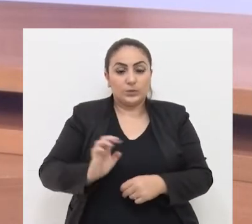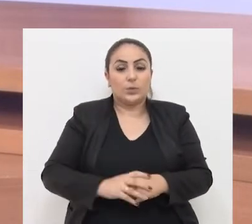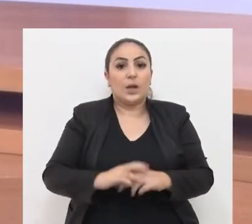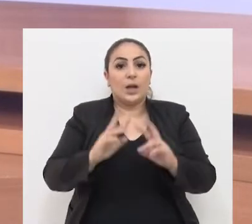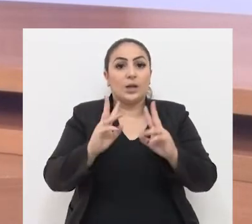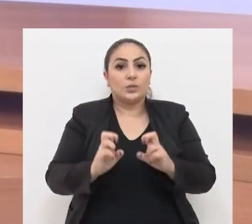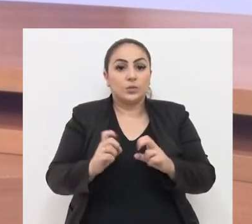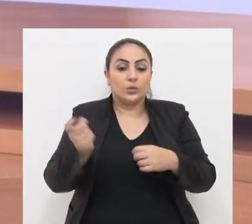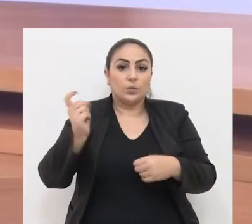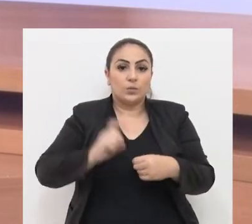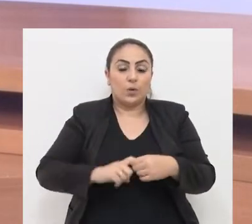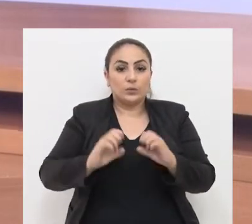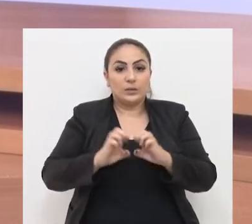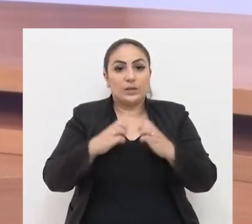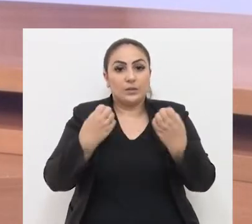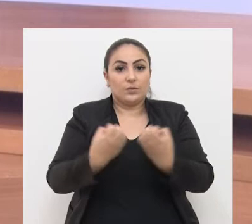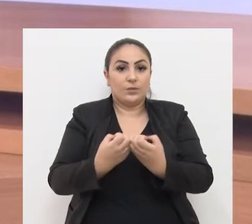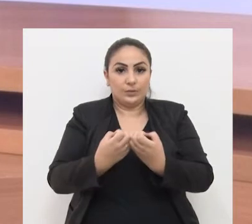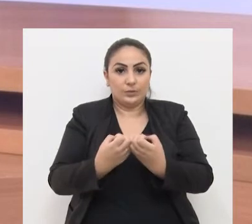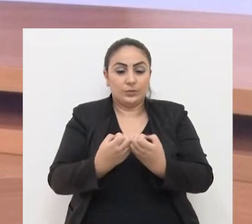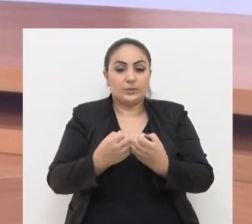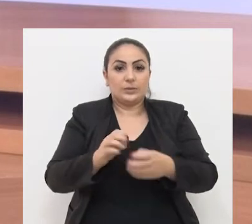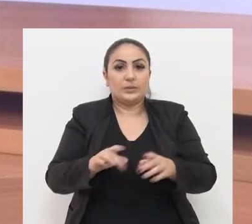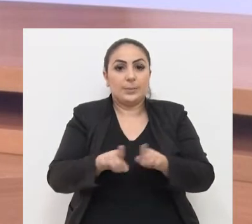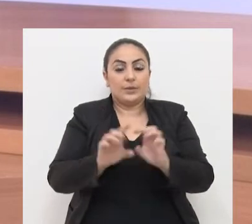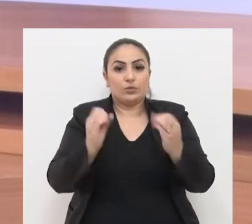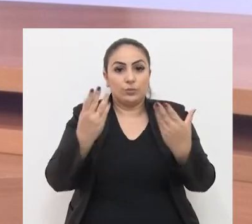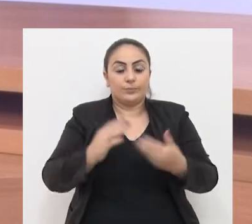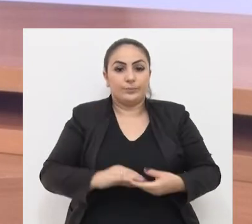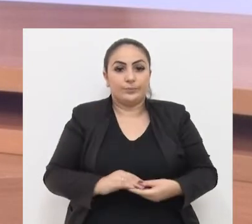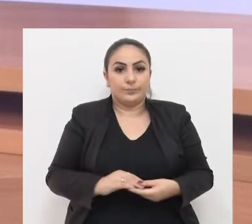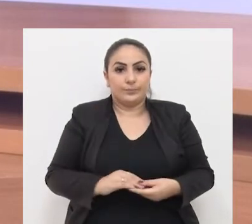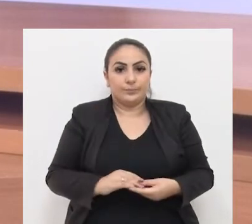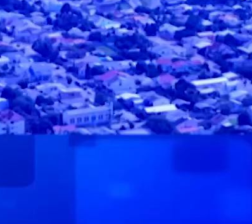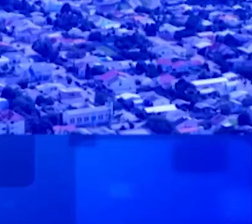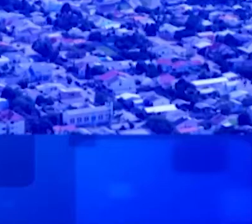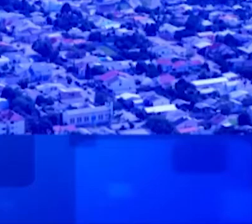Leite sobre o retorno de eventos corporativos e shows.